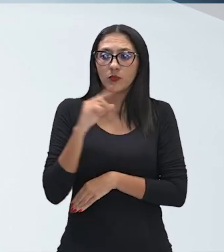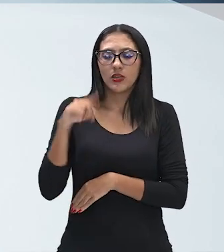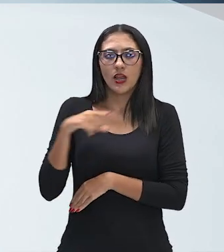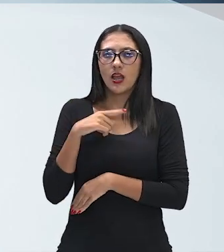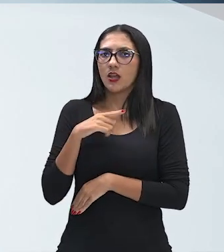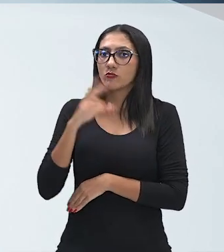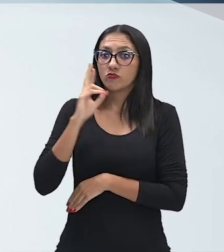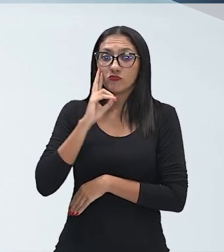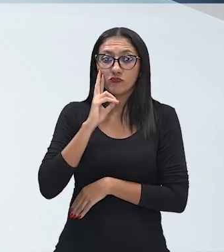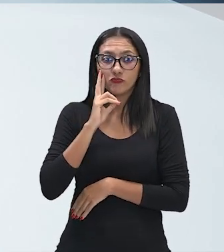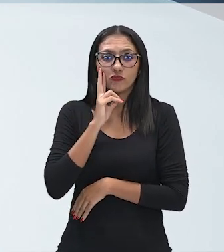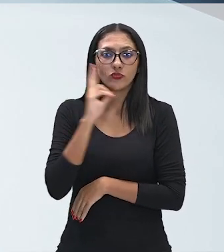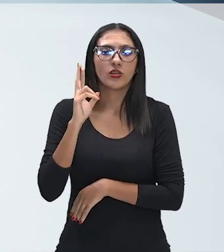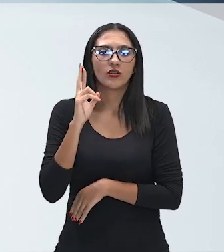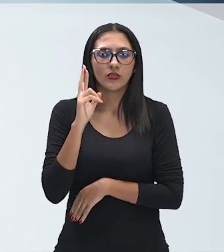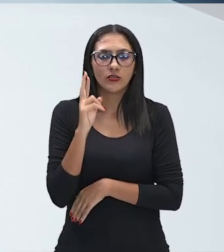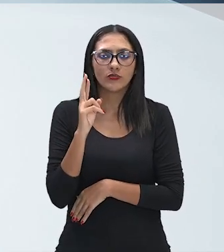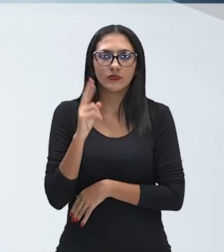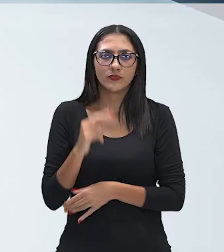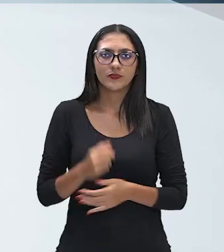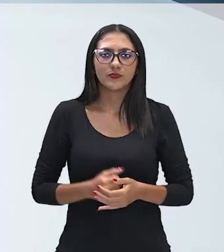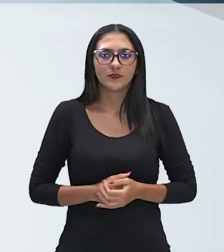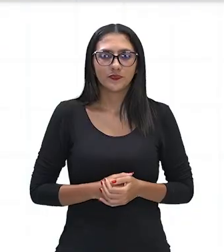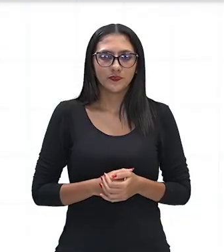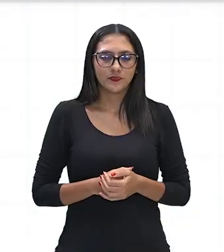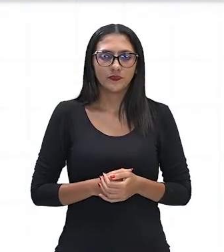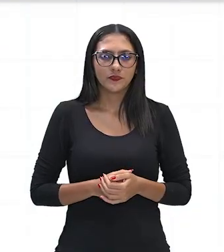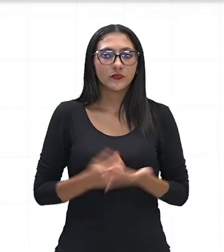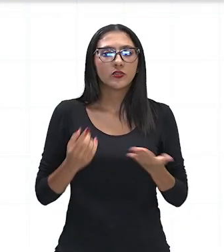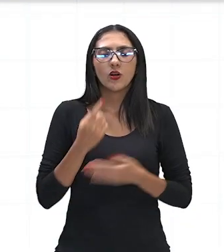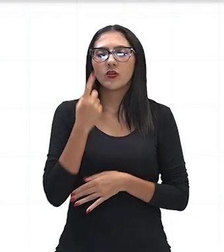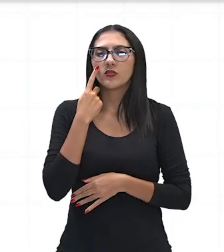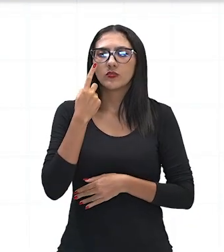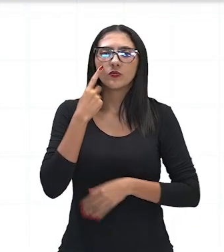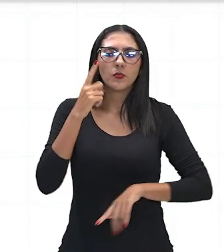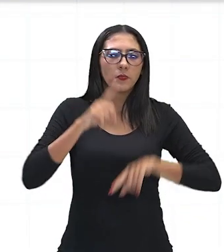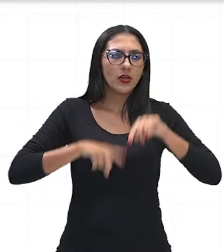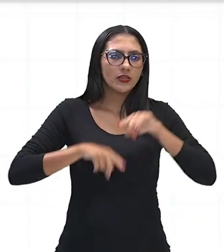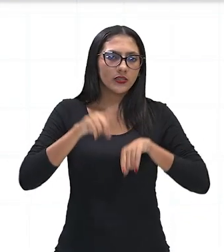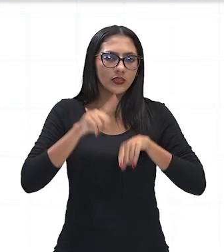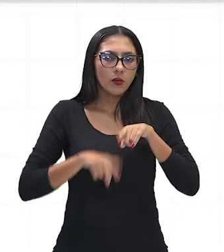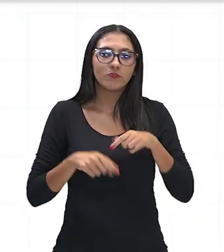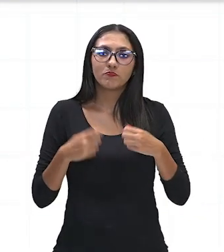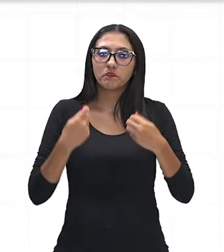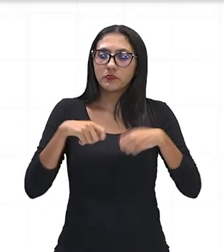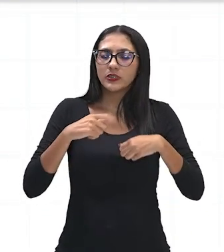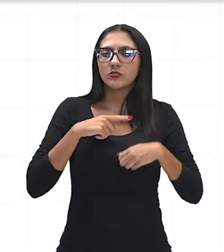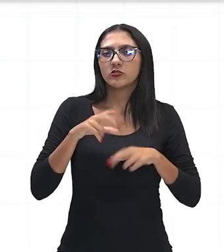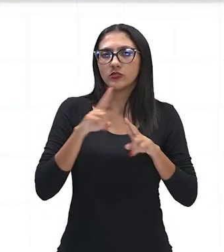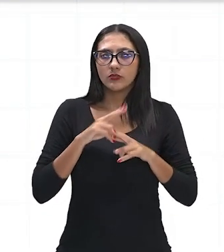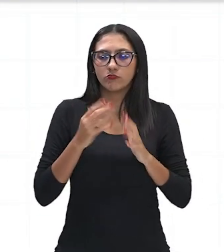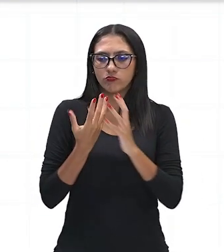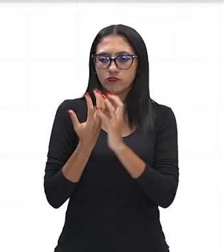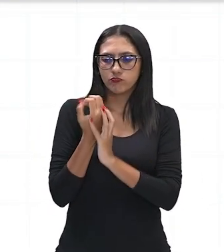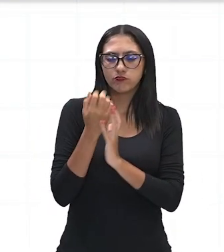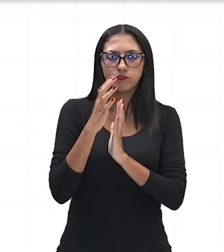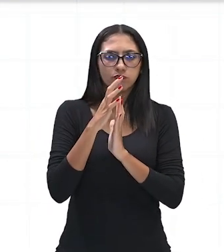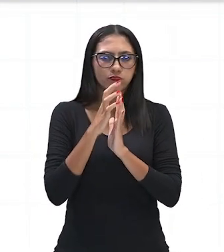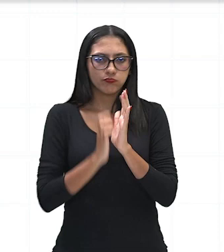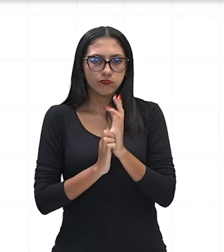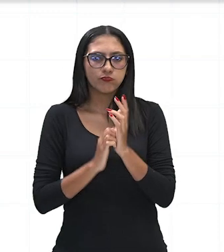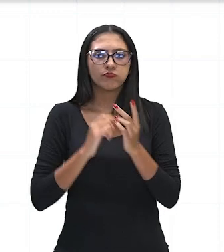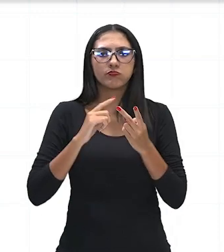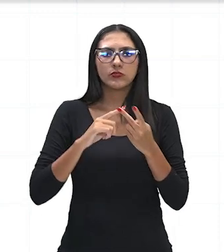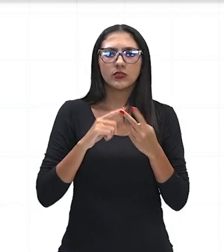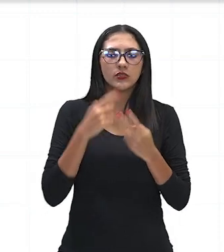Thai aqui no Brasil. Agora falando sobre os equipamentos, preciso que se utilize luvas, protetores bucais, caneleiras